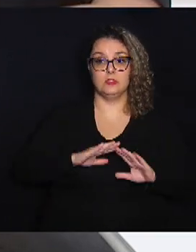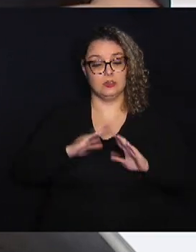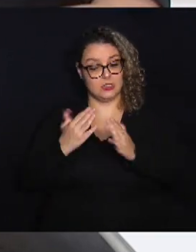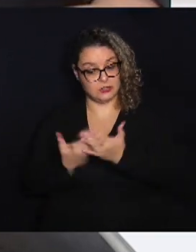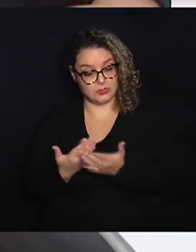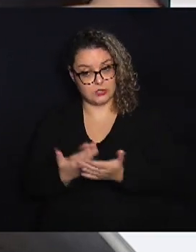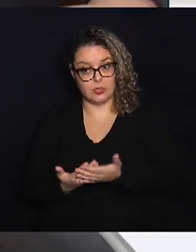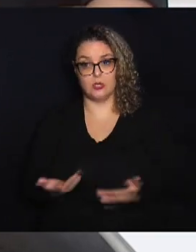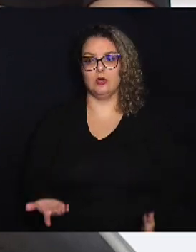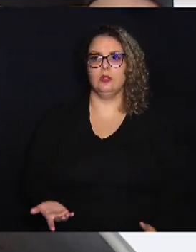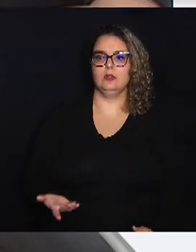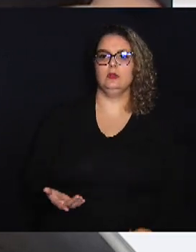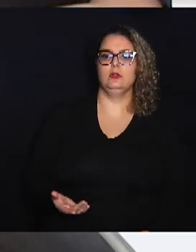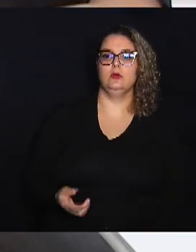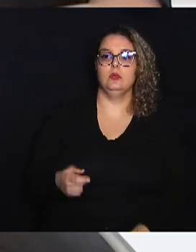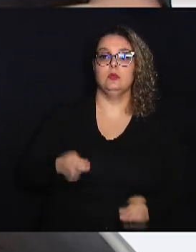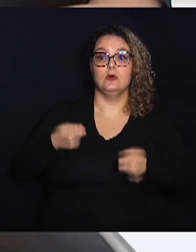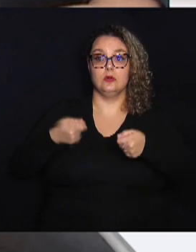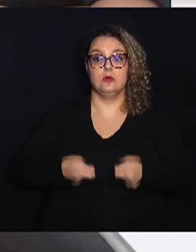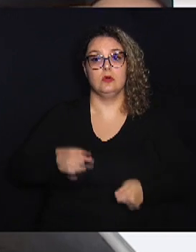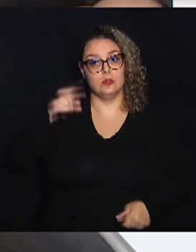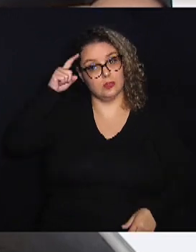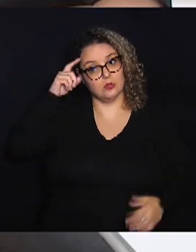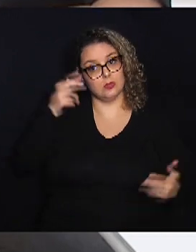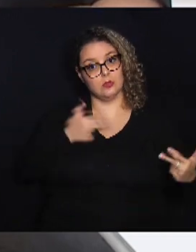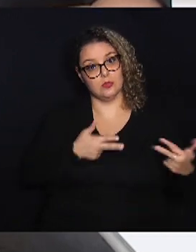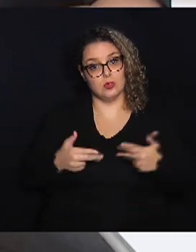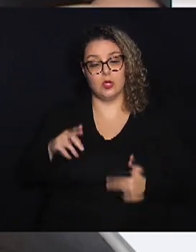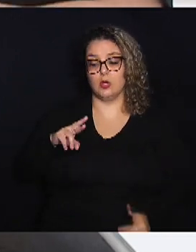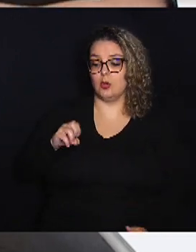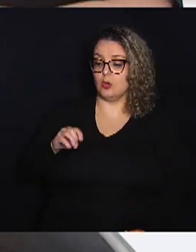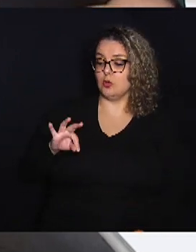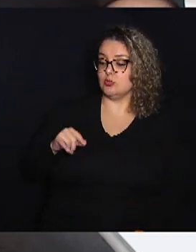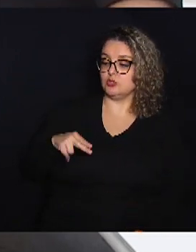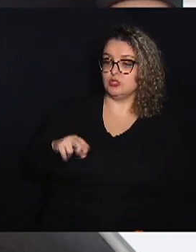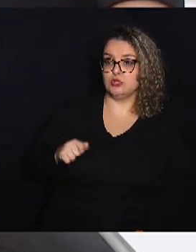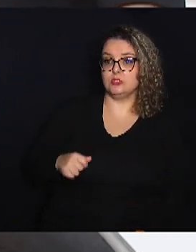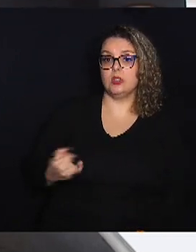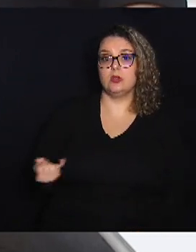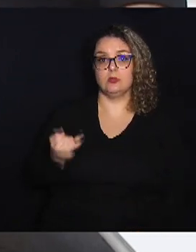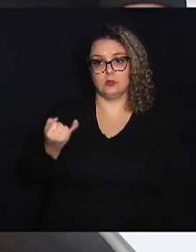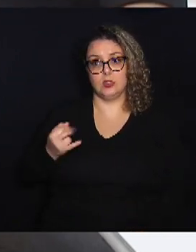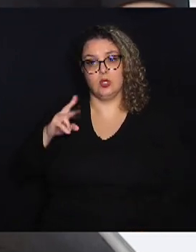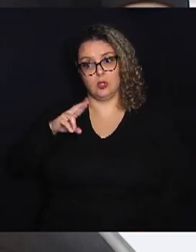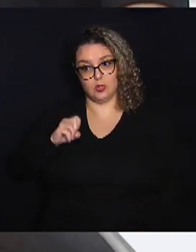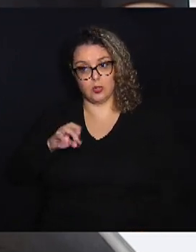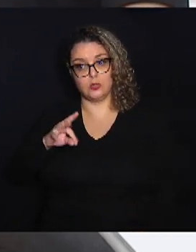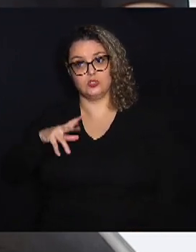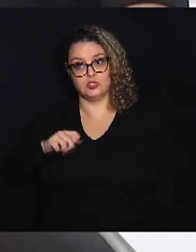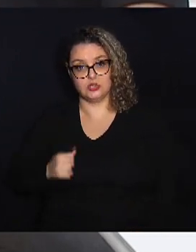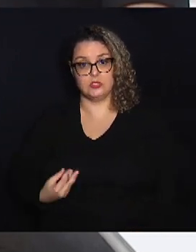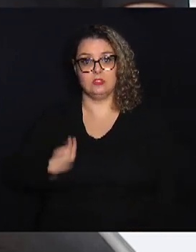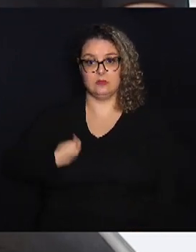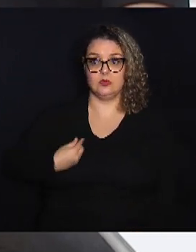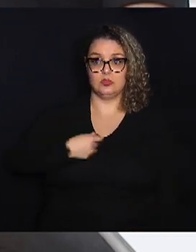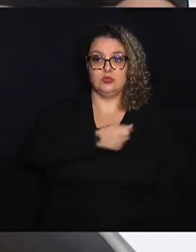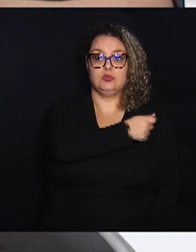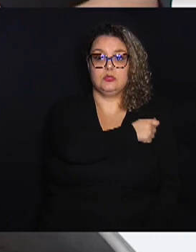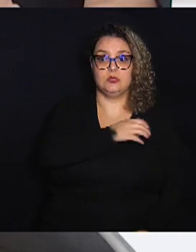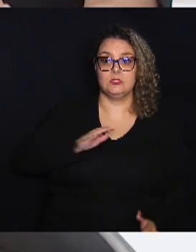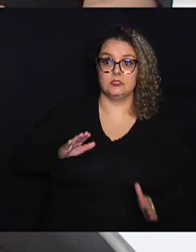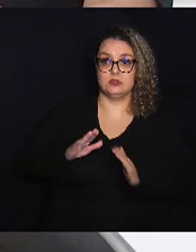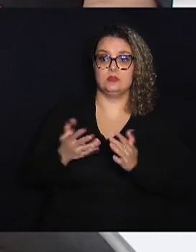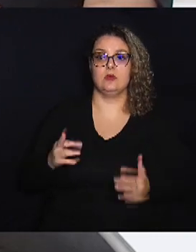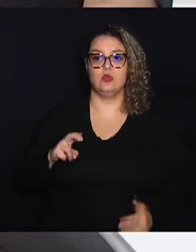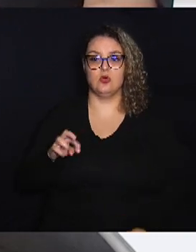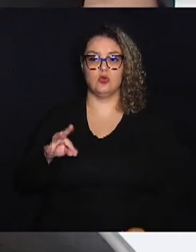tentem estabelecer o quanto antes uma rotina. É fundamental uma rotina na vida dos alunos. Os alunos às vezes encaram a rotina